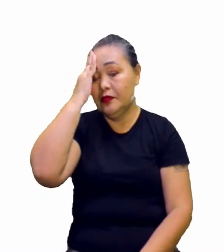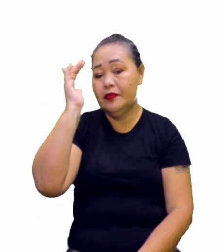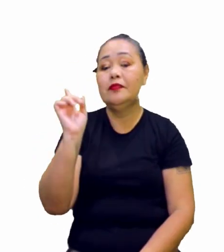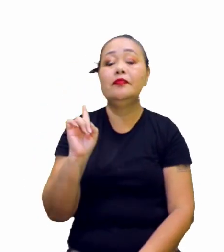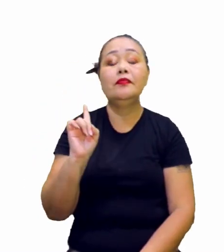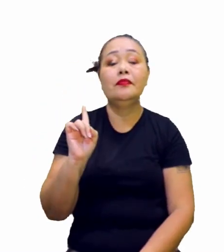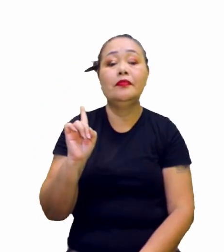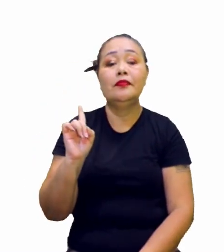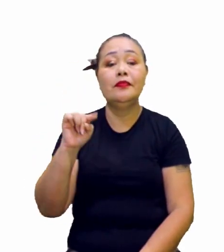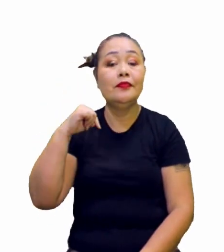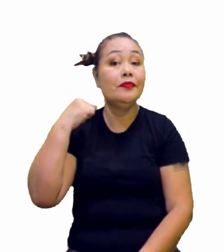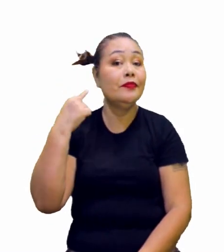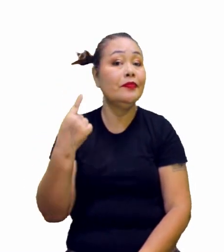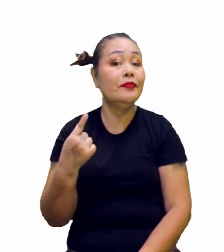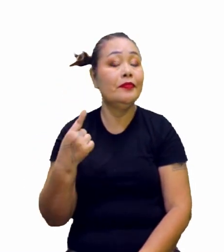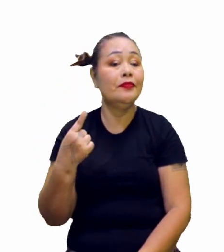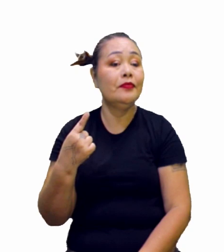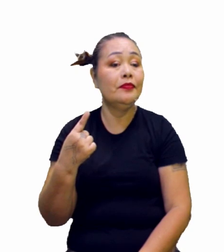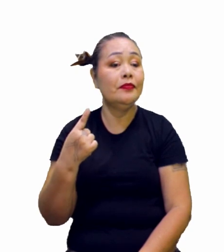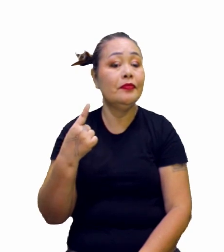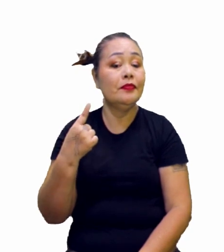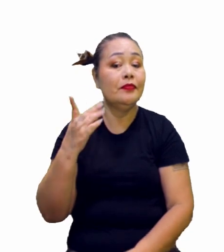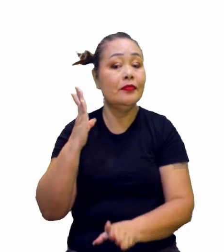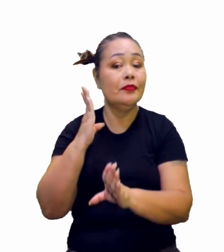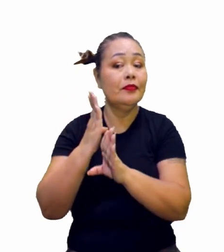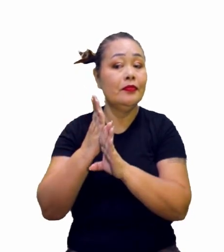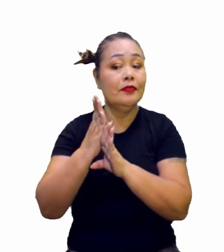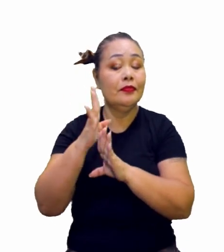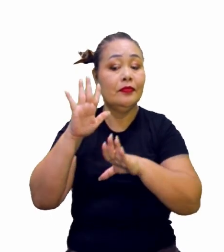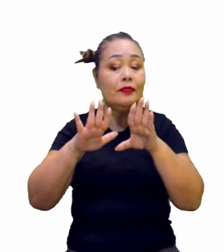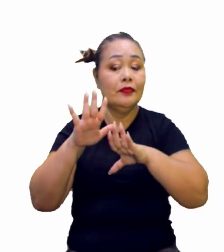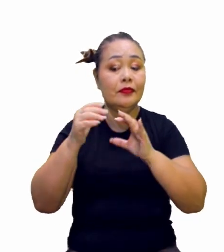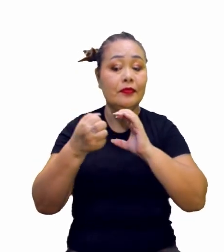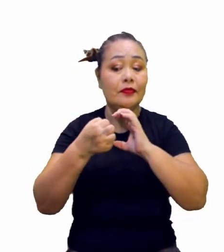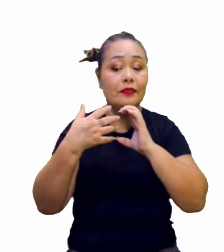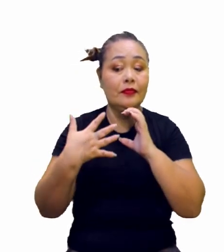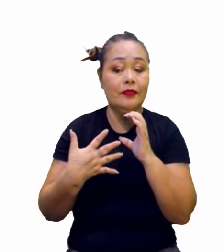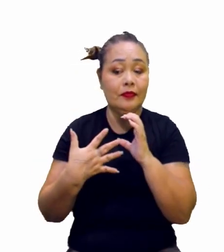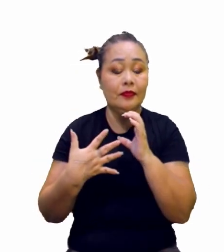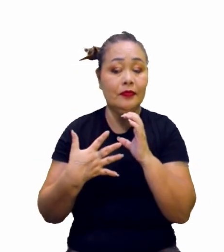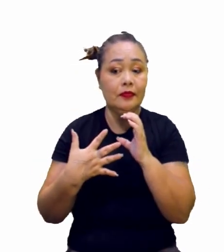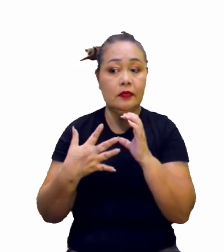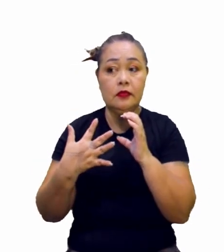gente consegue sim encontrar aí determinadas características de